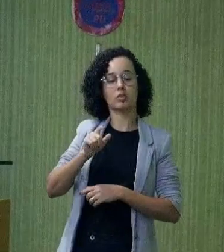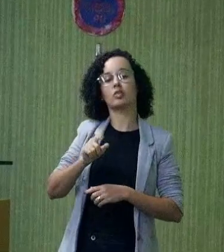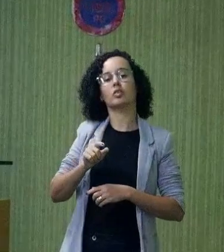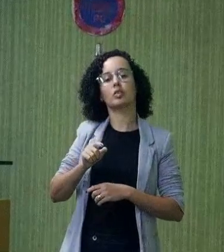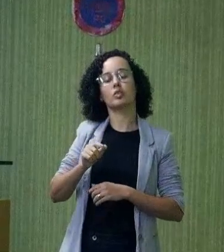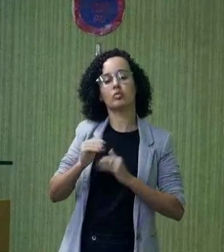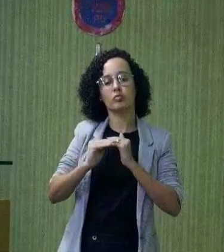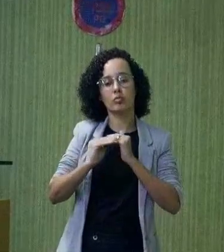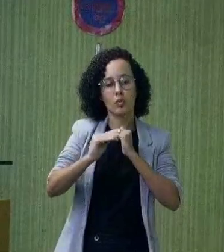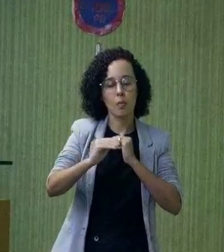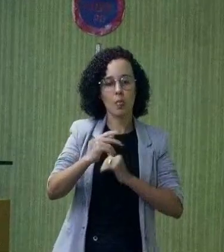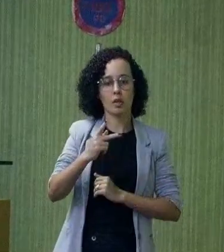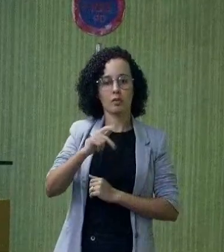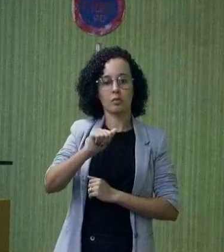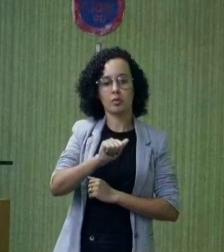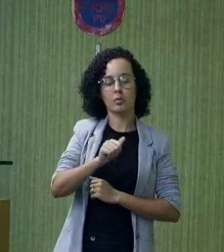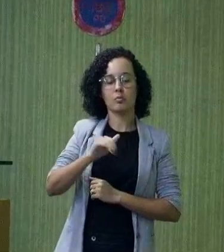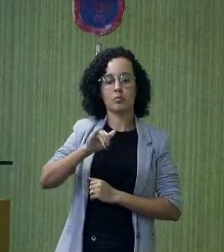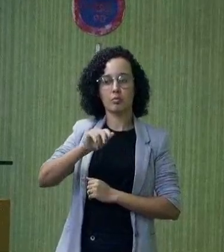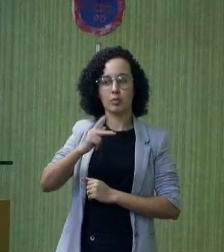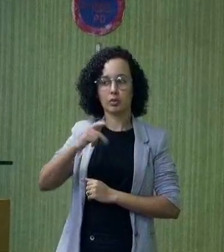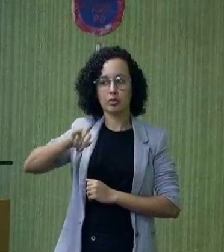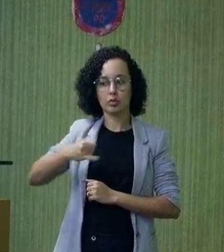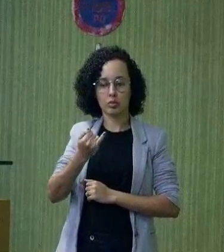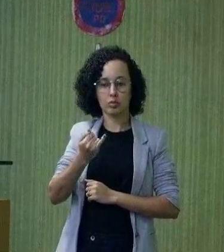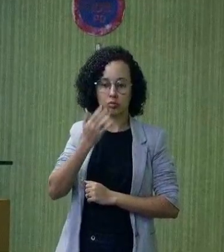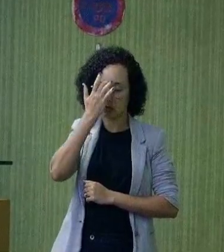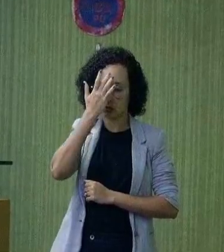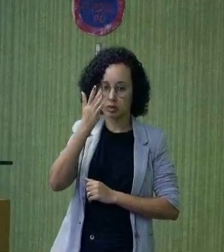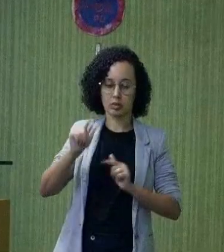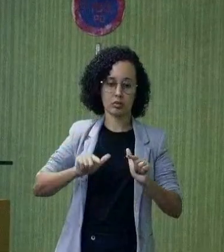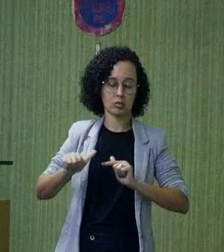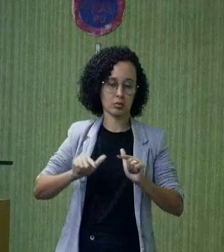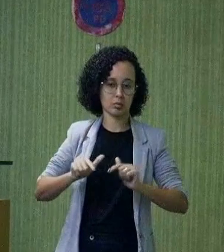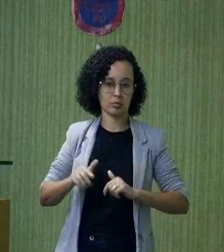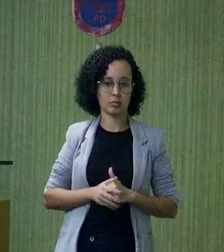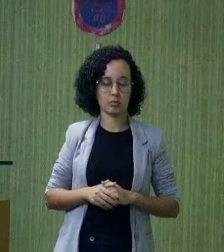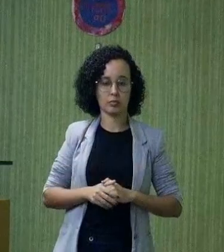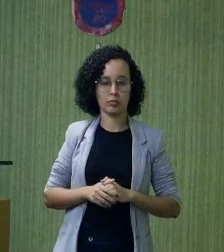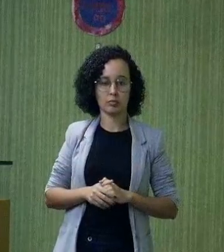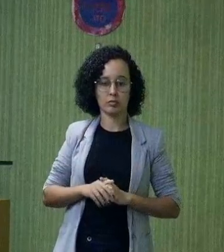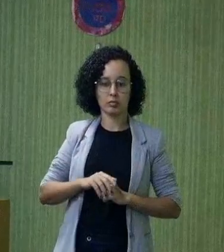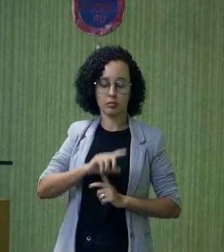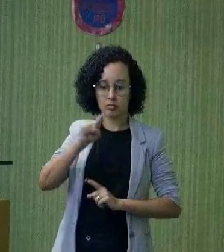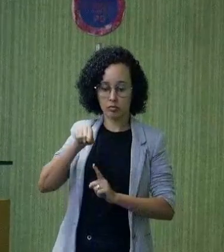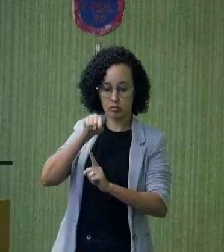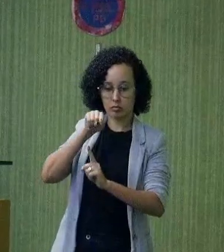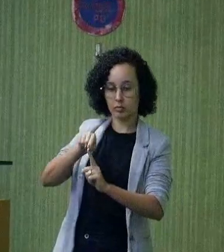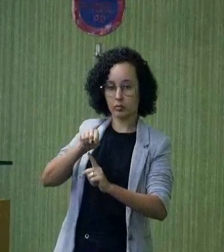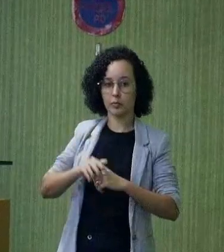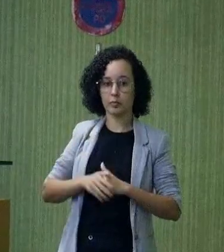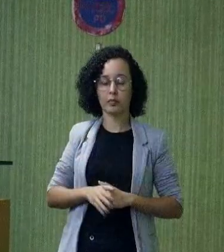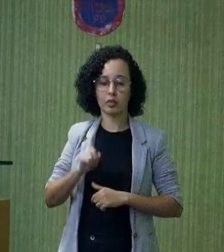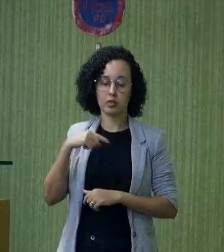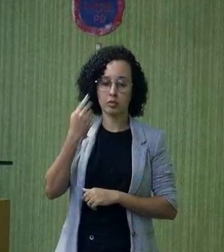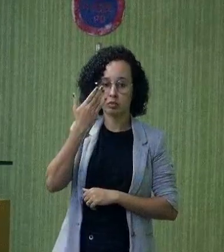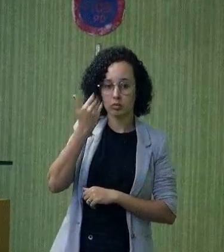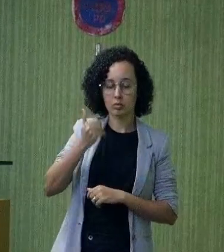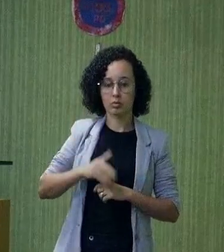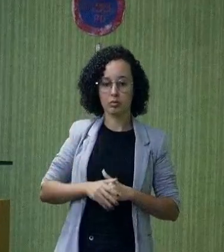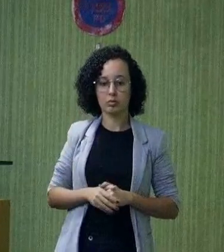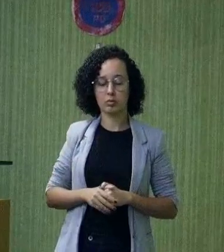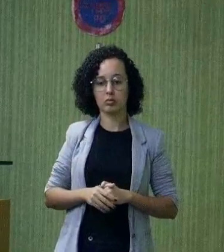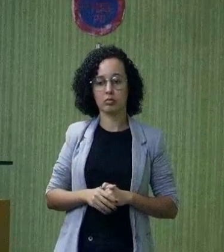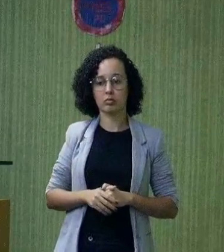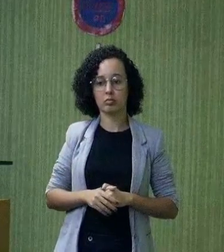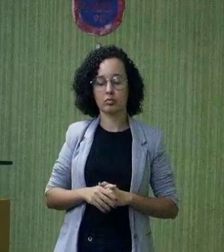PJ isso pode facilitar a sua atuação definir a meta porque nós sabemos veja é